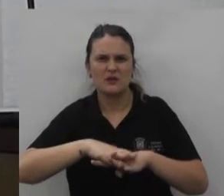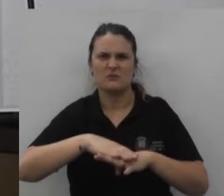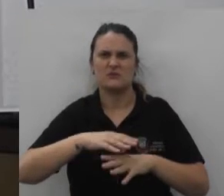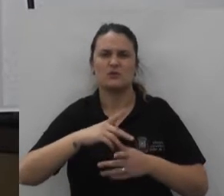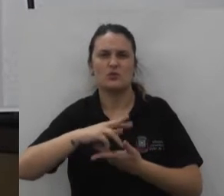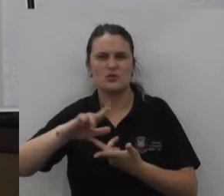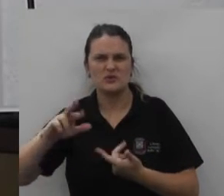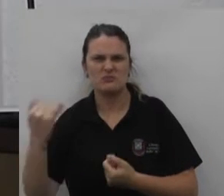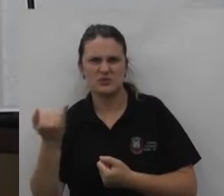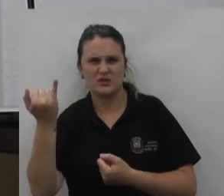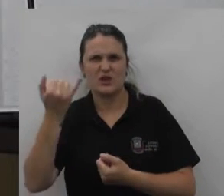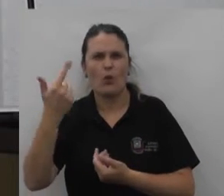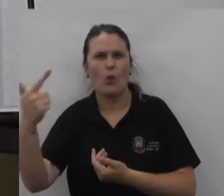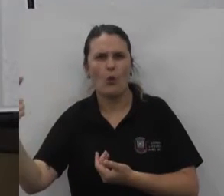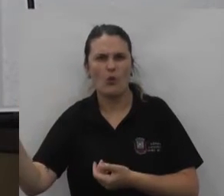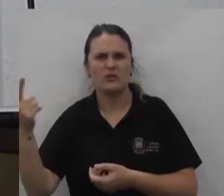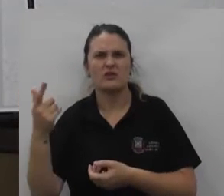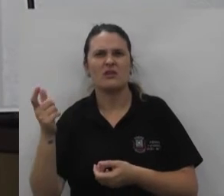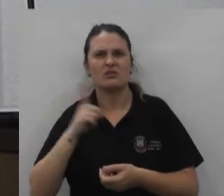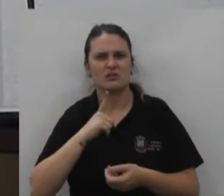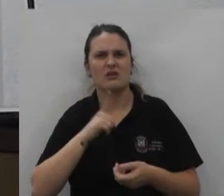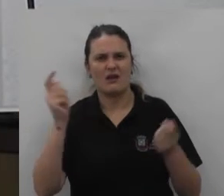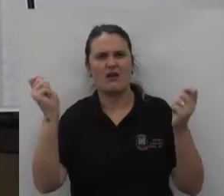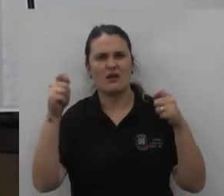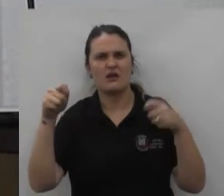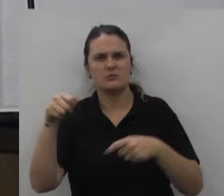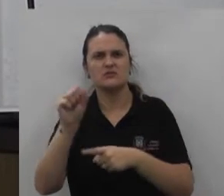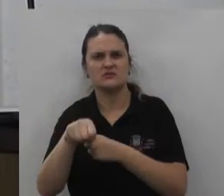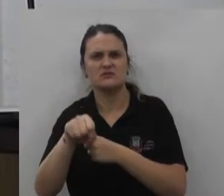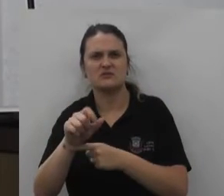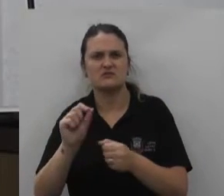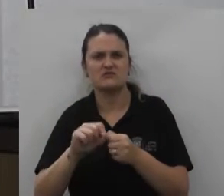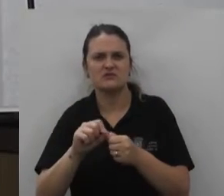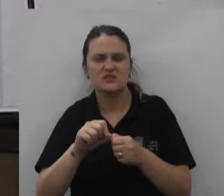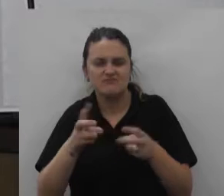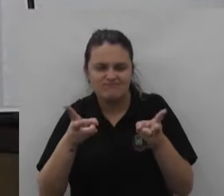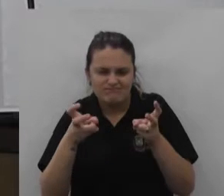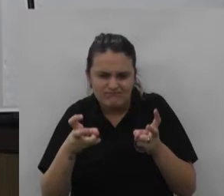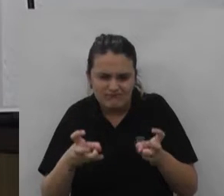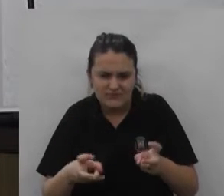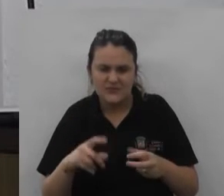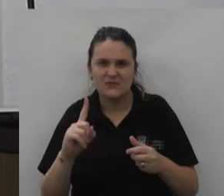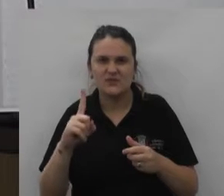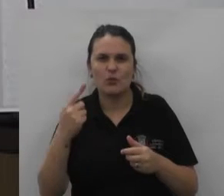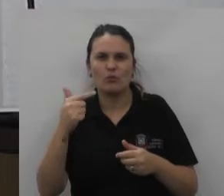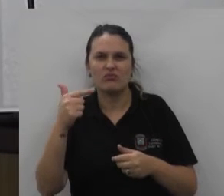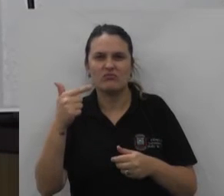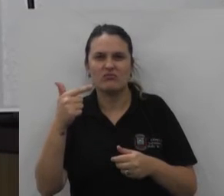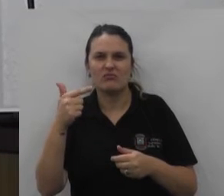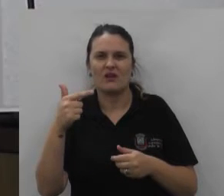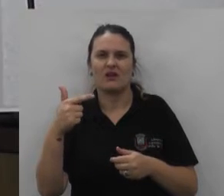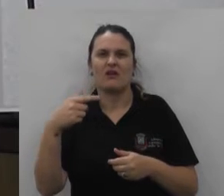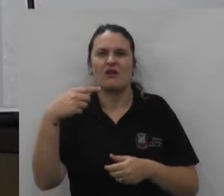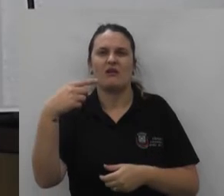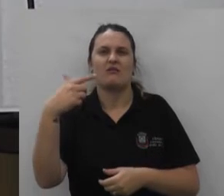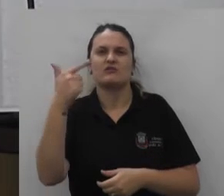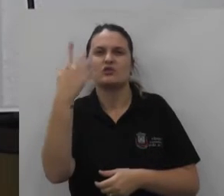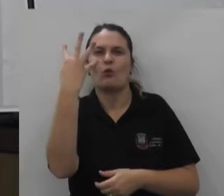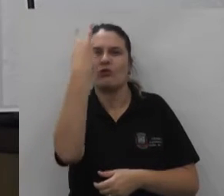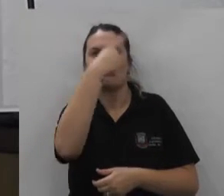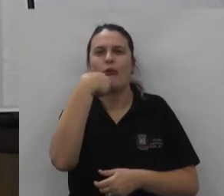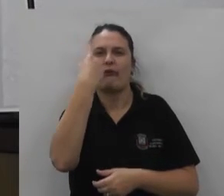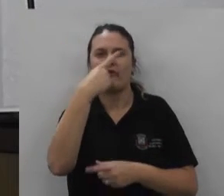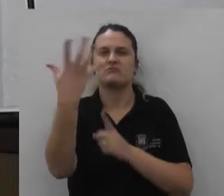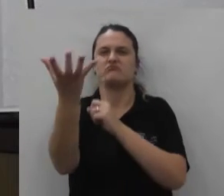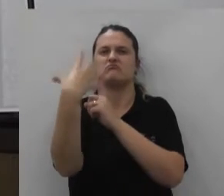essas responsabilidades. Os demais, eles têm capacidade, sim, de fazer sua análise e não serem arrastados 24 horas por uma